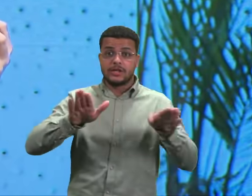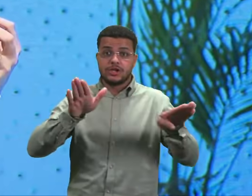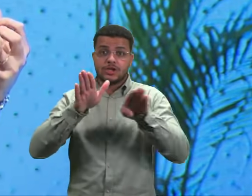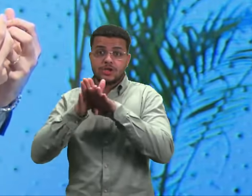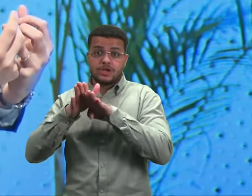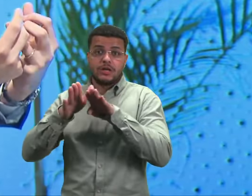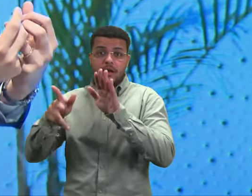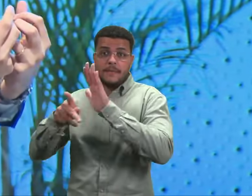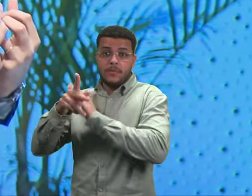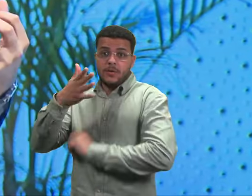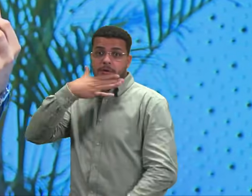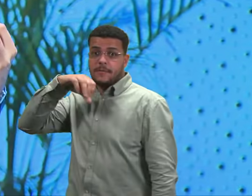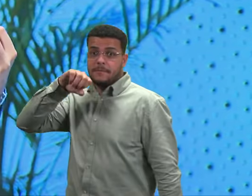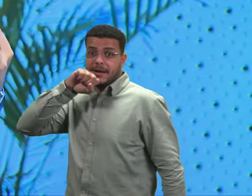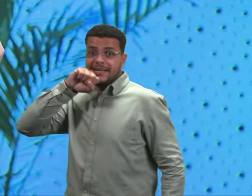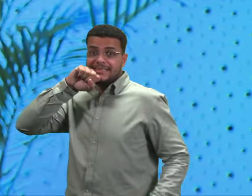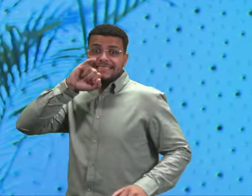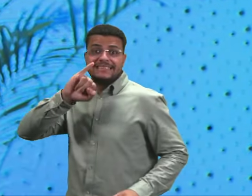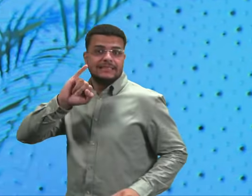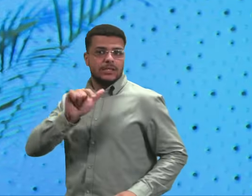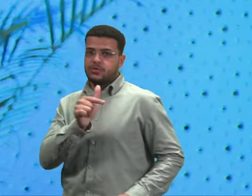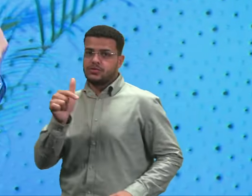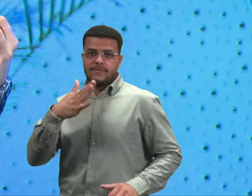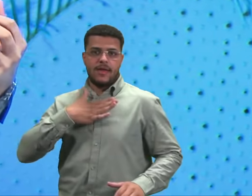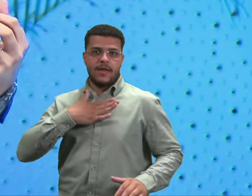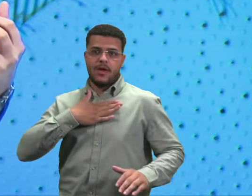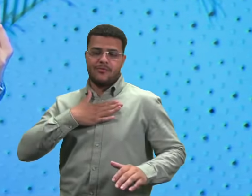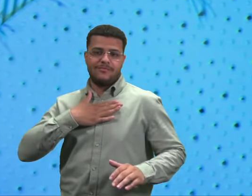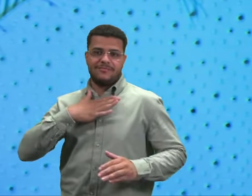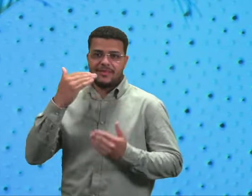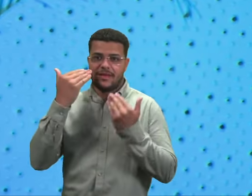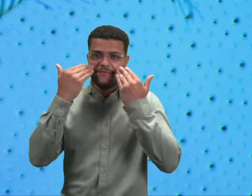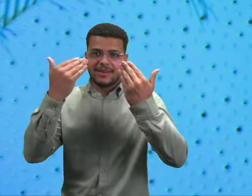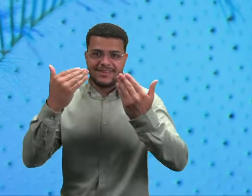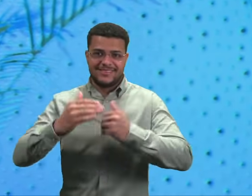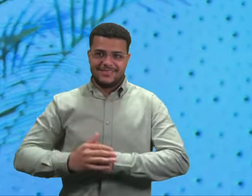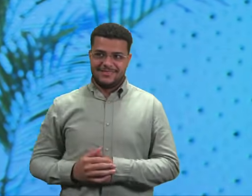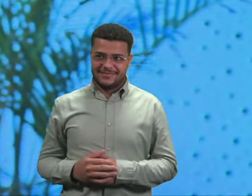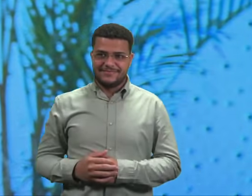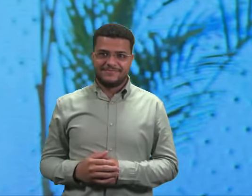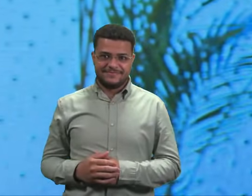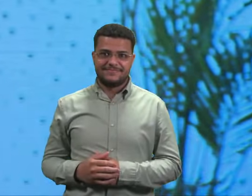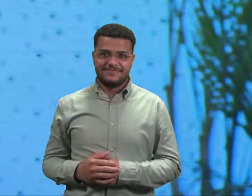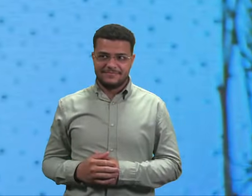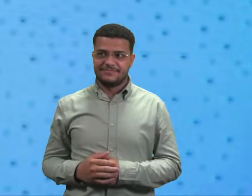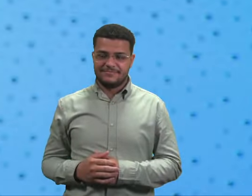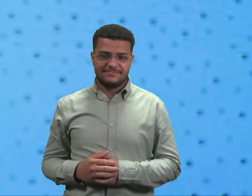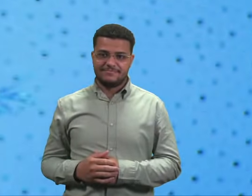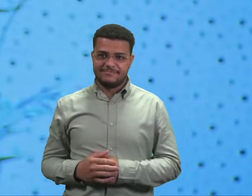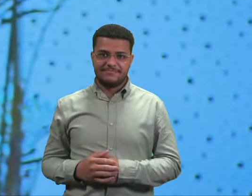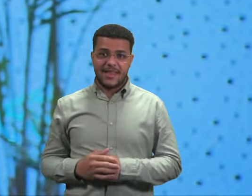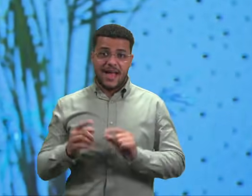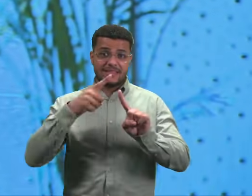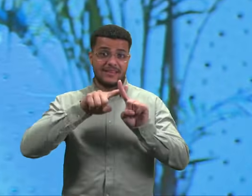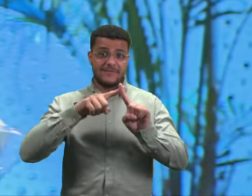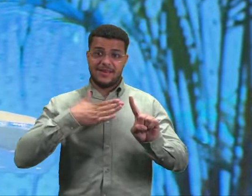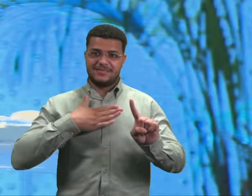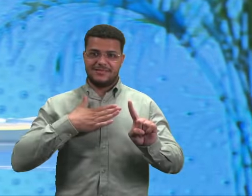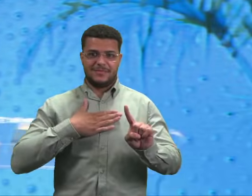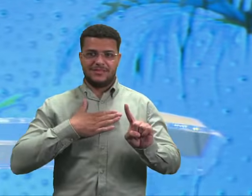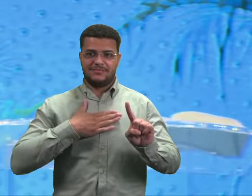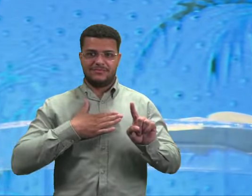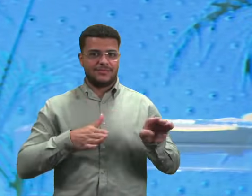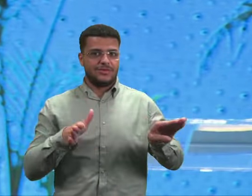senão por mim. Tomé, eu sou o caminho, a verdade e a vida. Ninguém vem ao Pai, senão por mim.